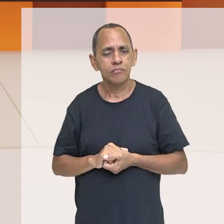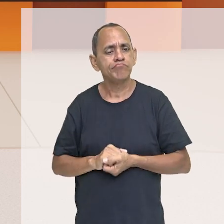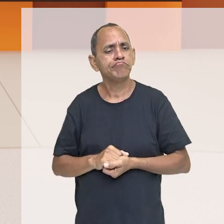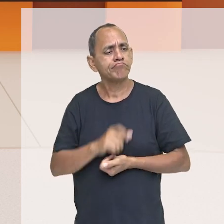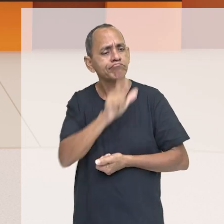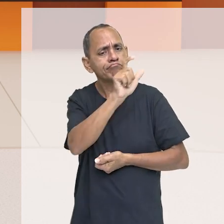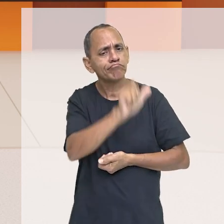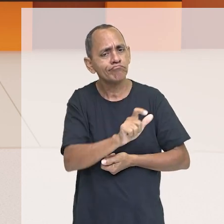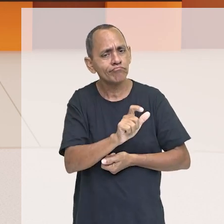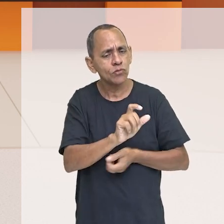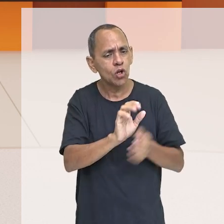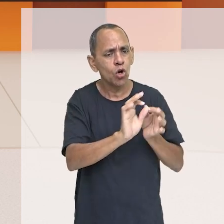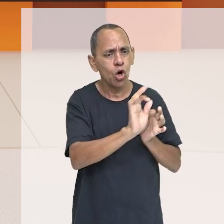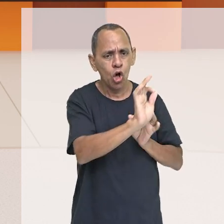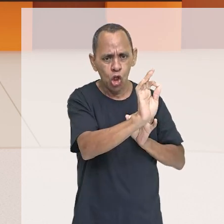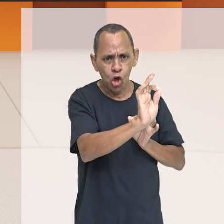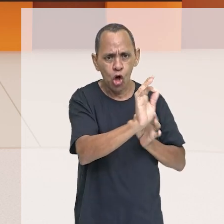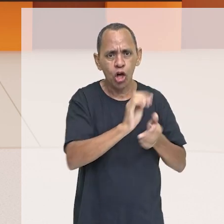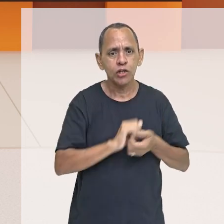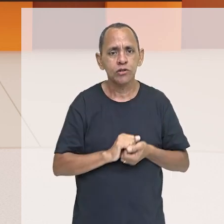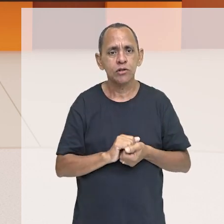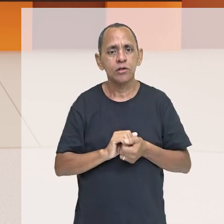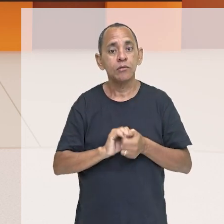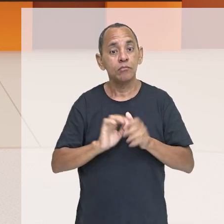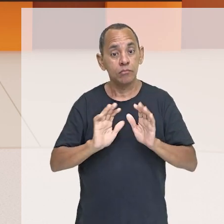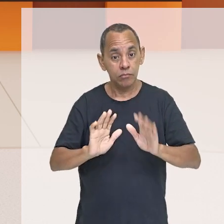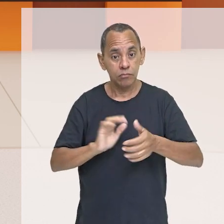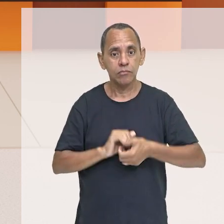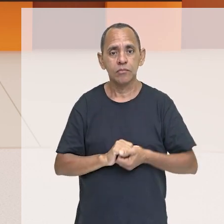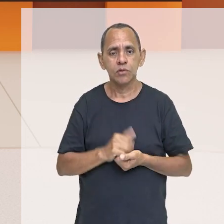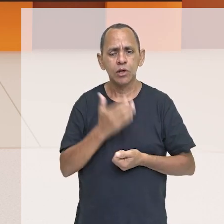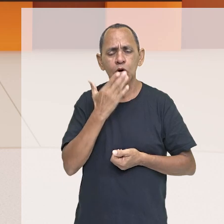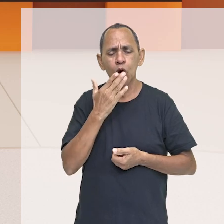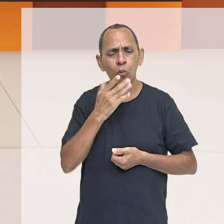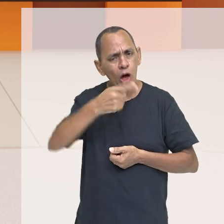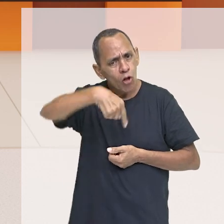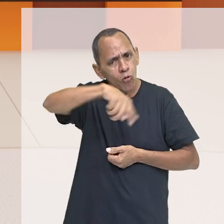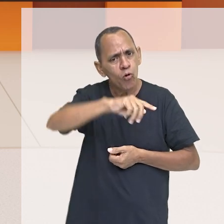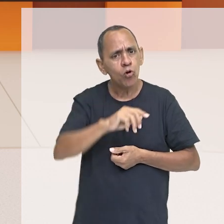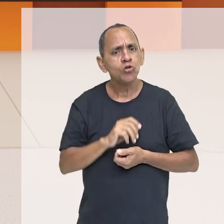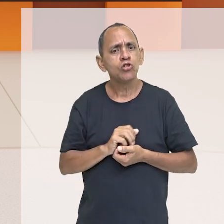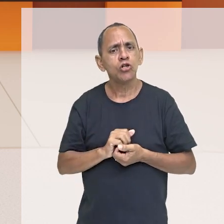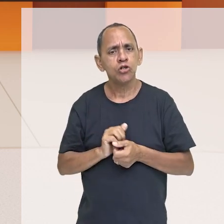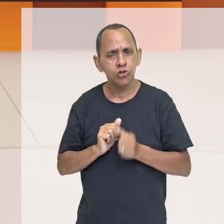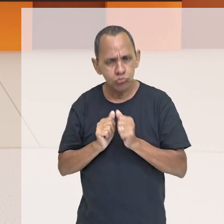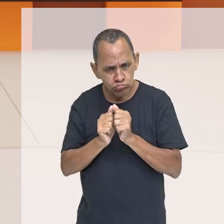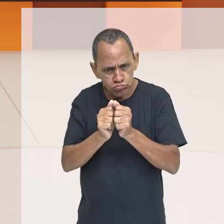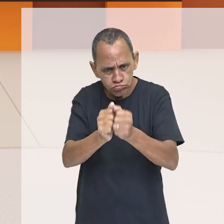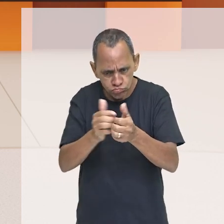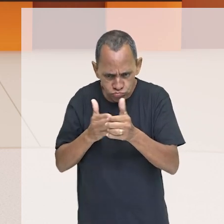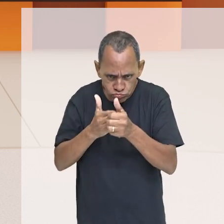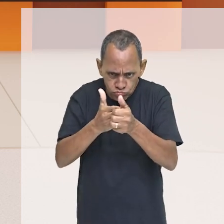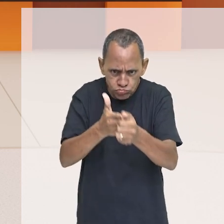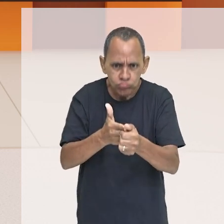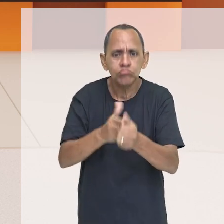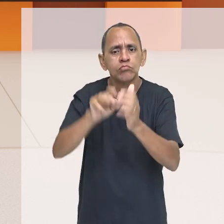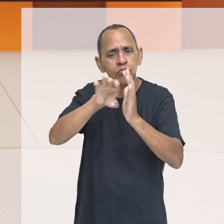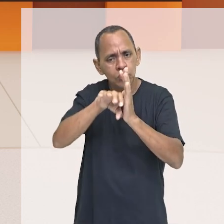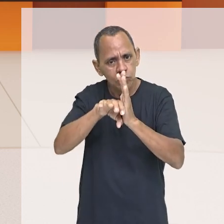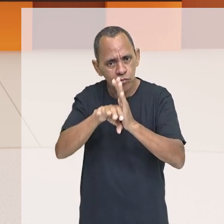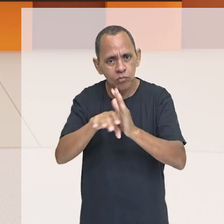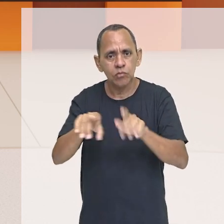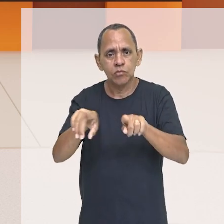estar distante de nós, mas eu peço de vocês que acompanhem os conceitos,